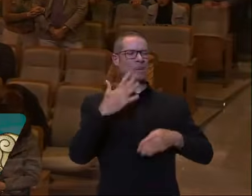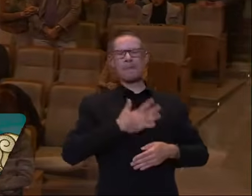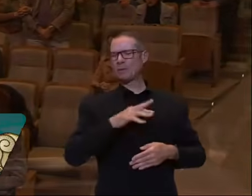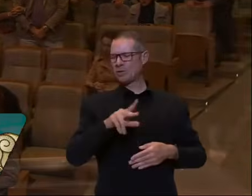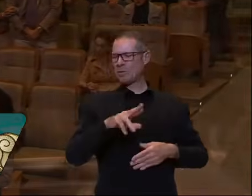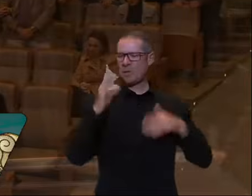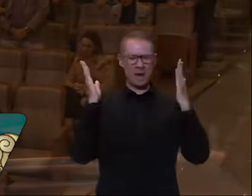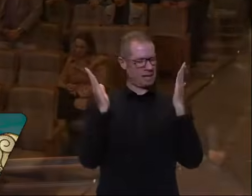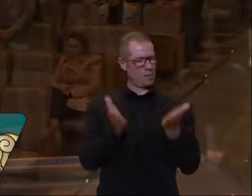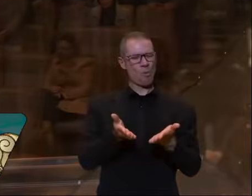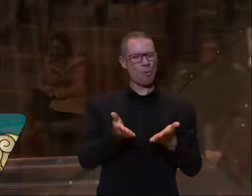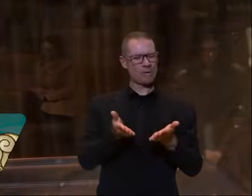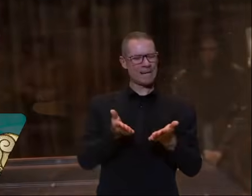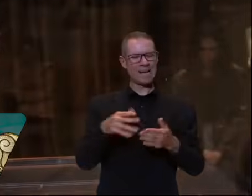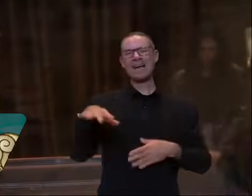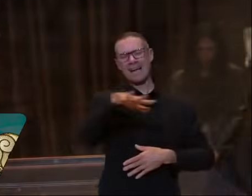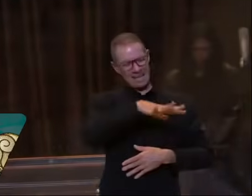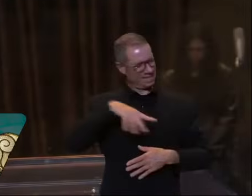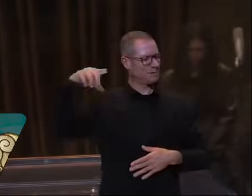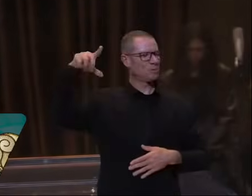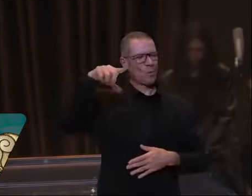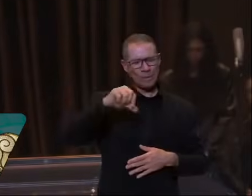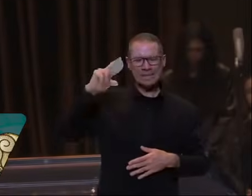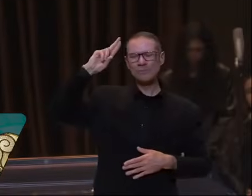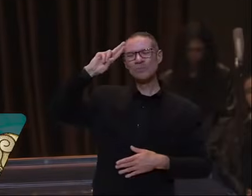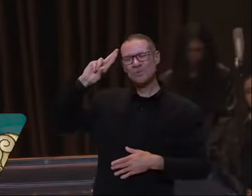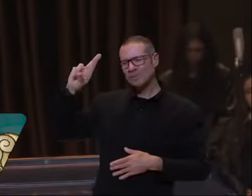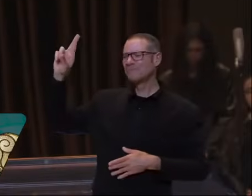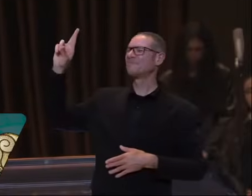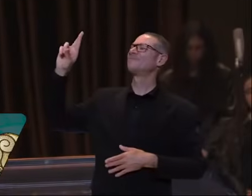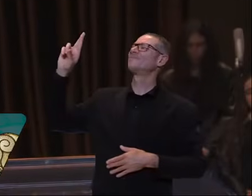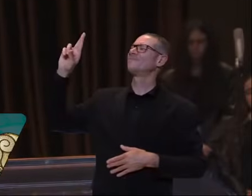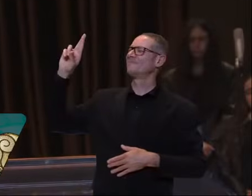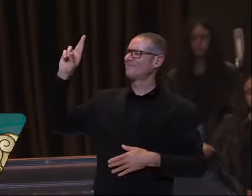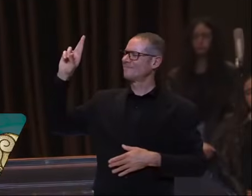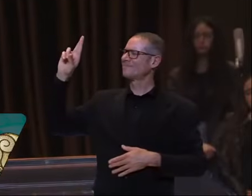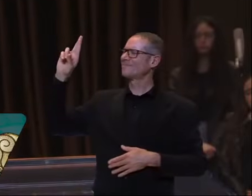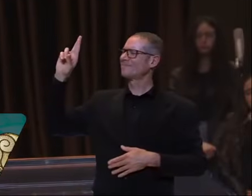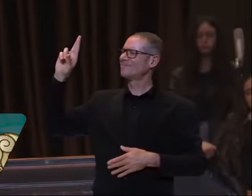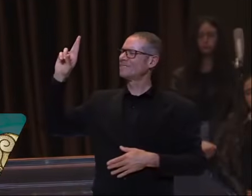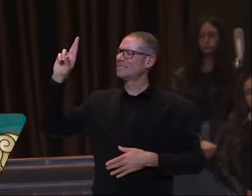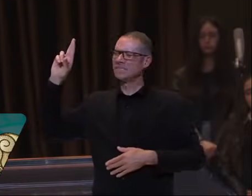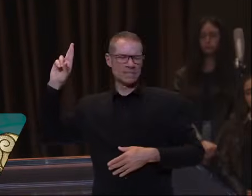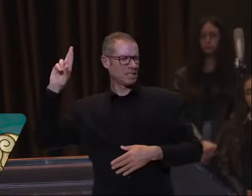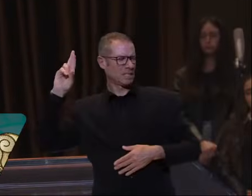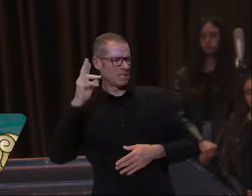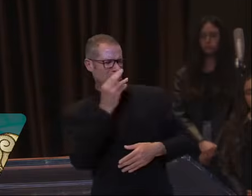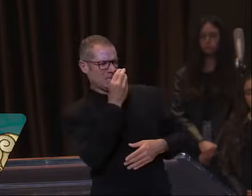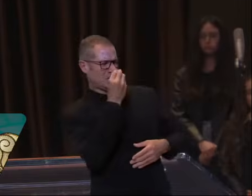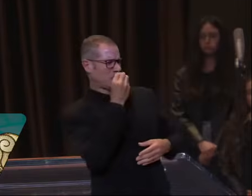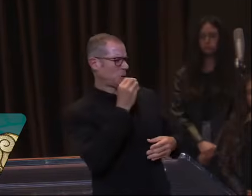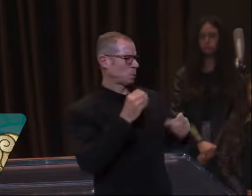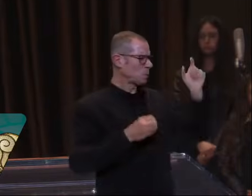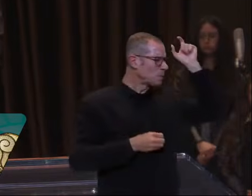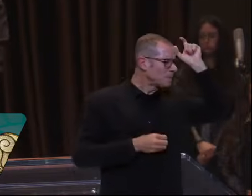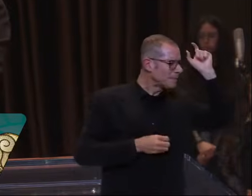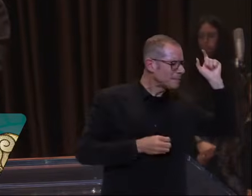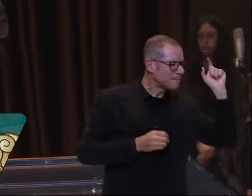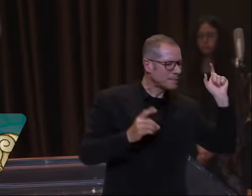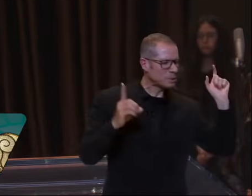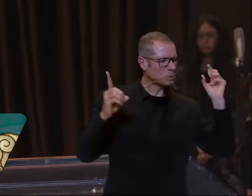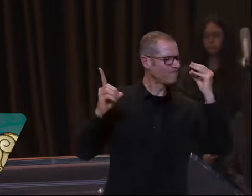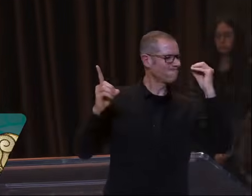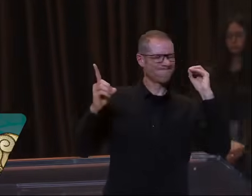irmãos agora que eles são escolhidos do Senhor. Que a rejeição que o inimigo tem usado